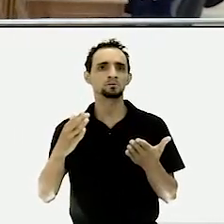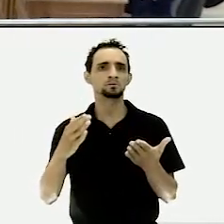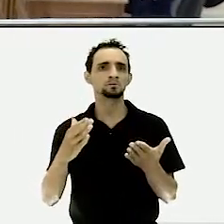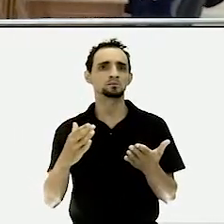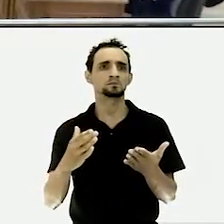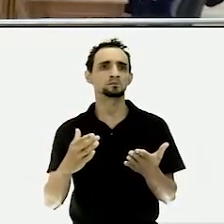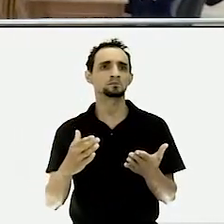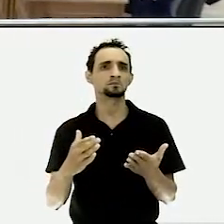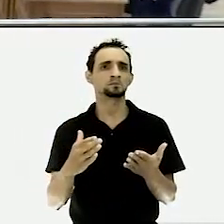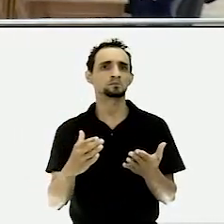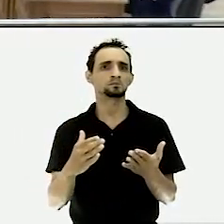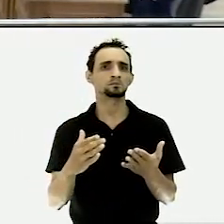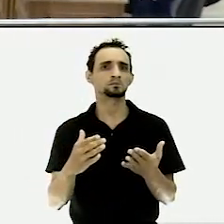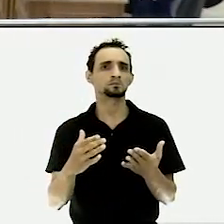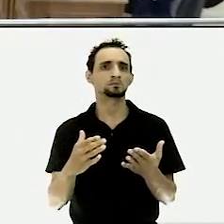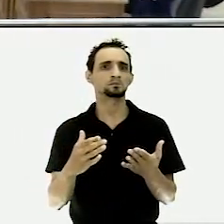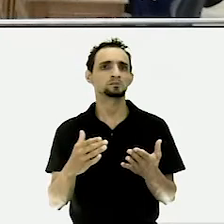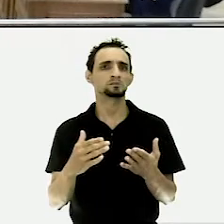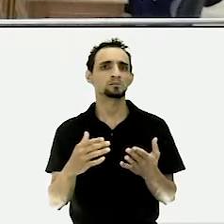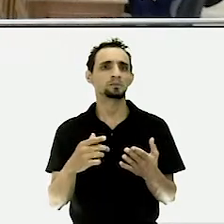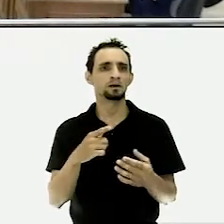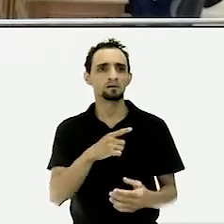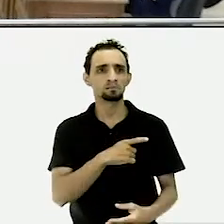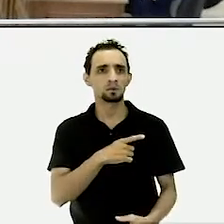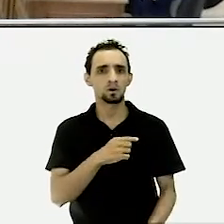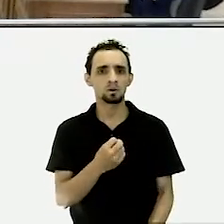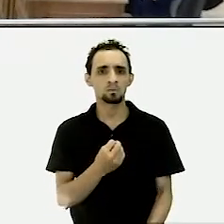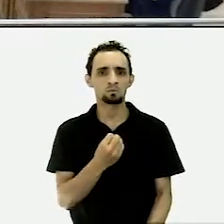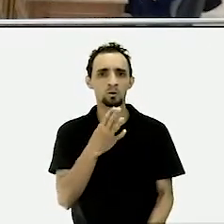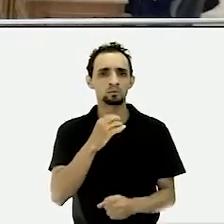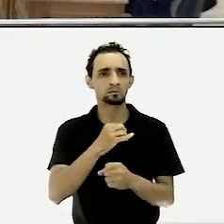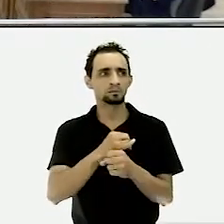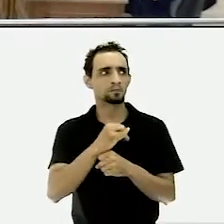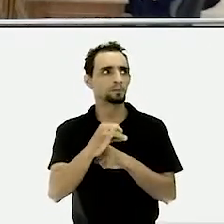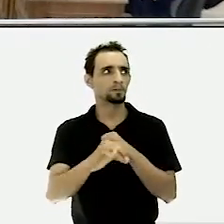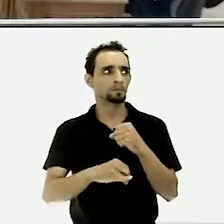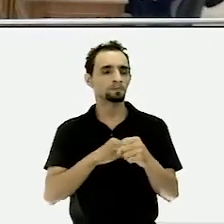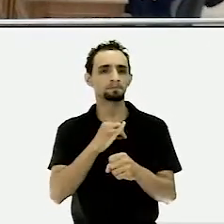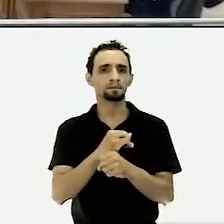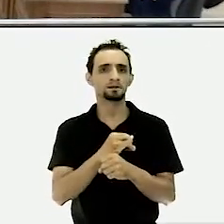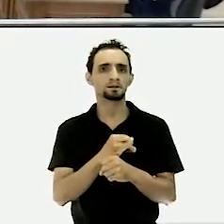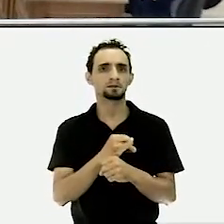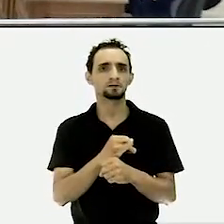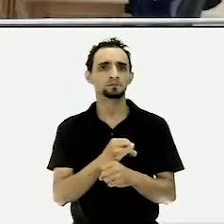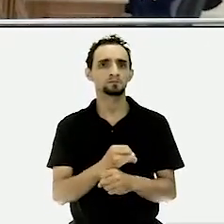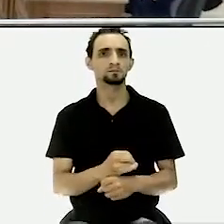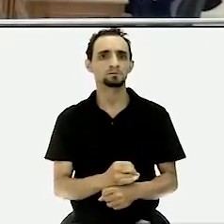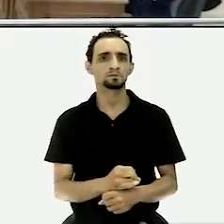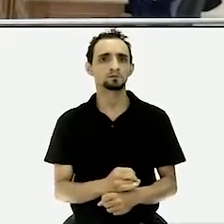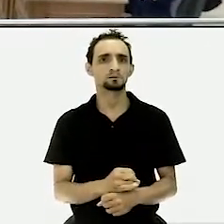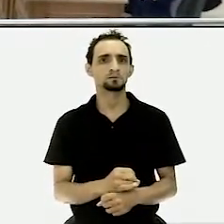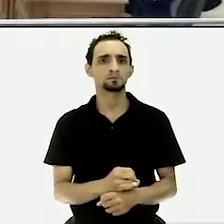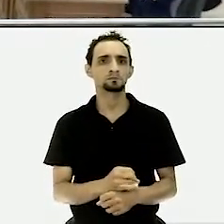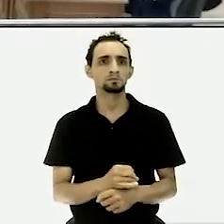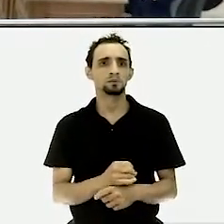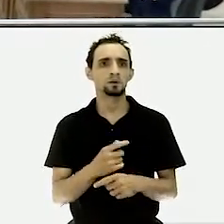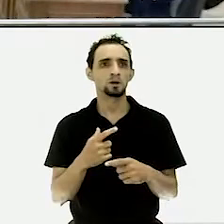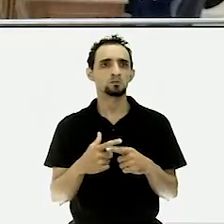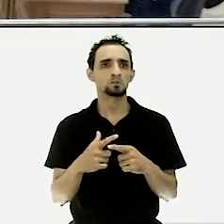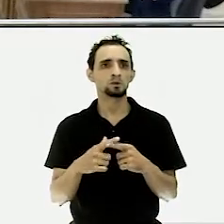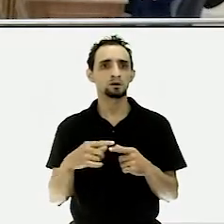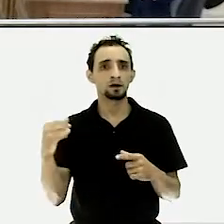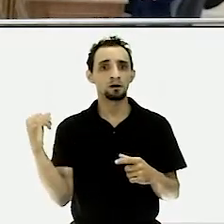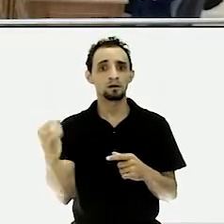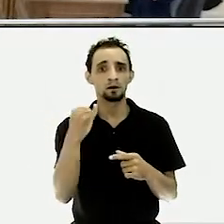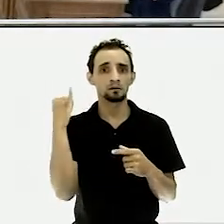graus, porque o trailer e mais, ó, o trailer mais os carros parados fecha a rua. Você faz 45 graus, para sair, entrar, fica facílimo,